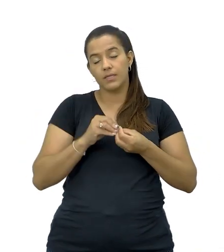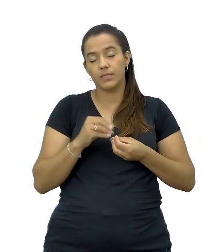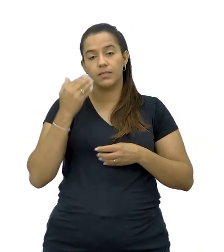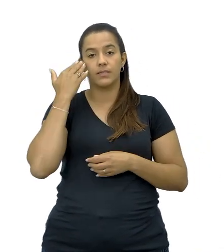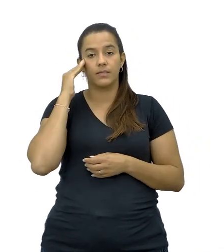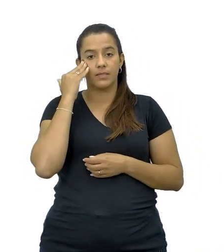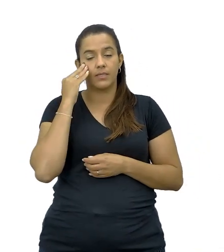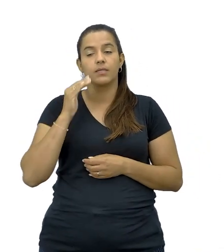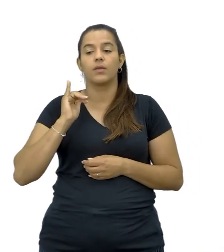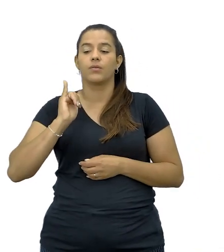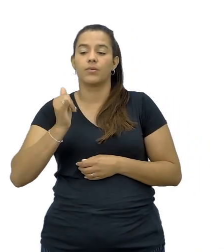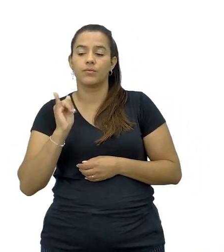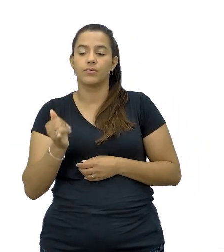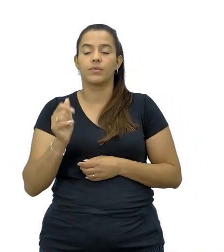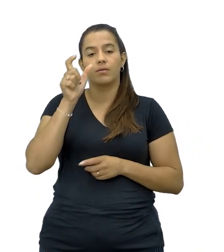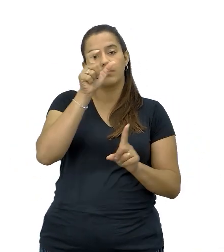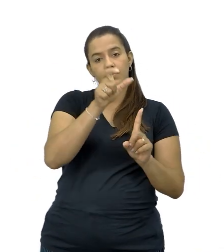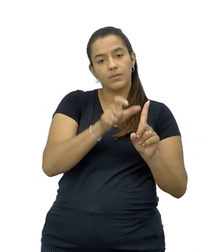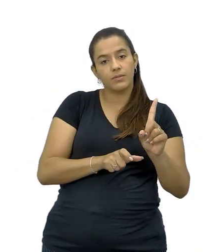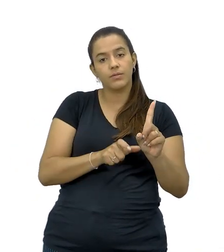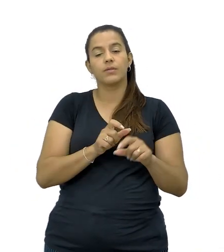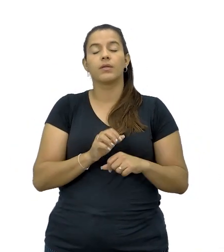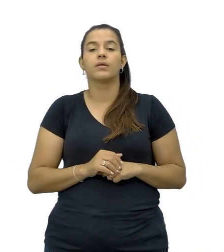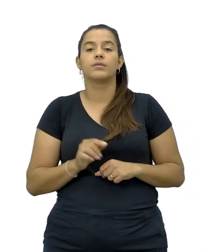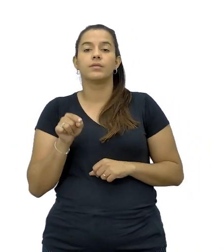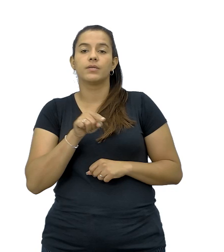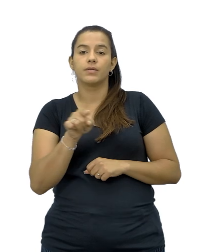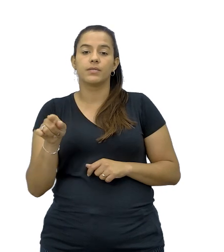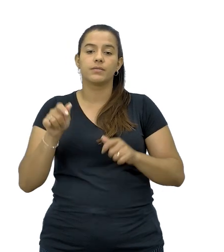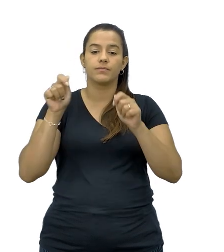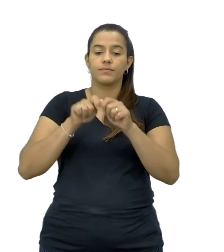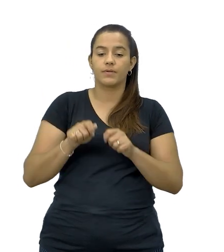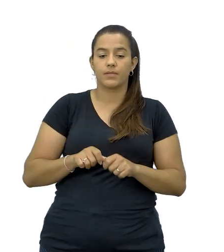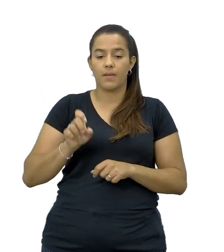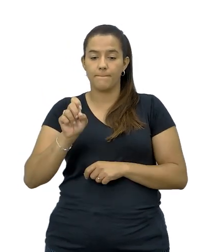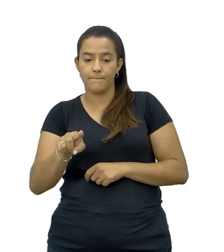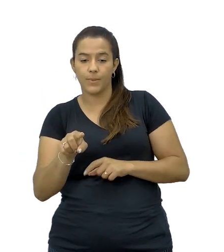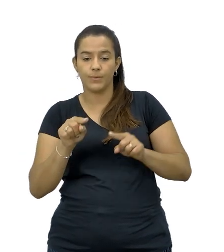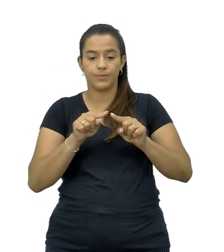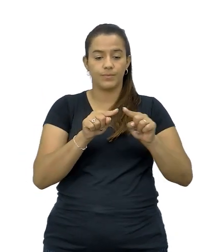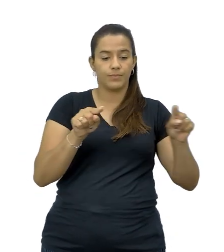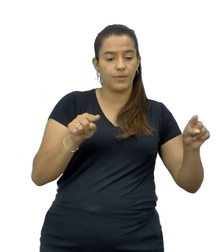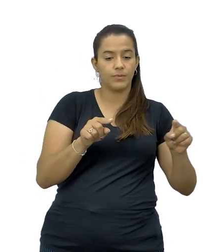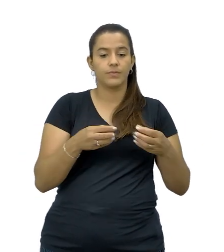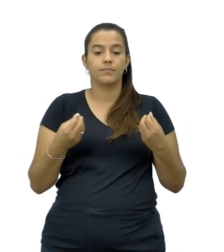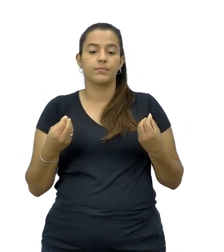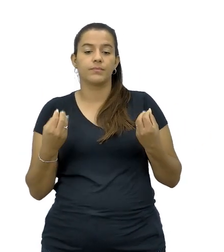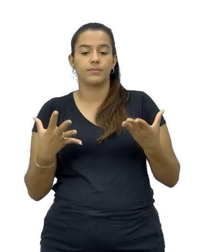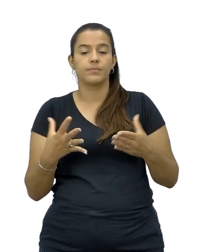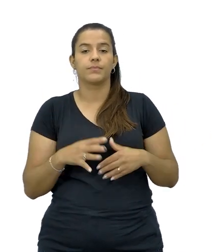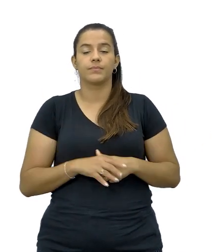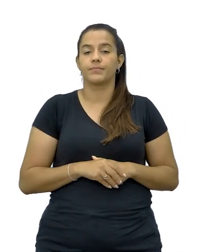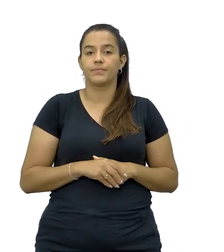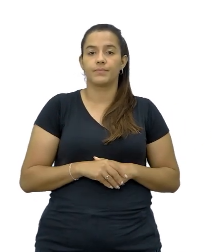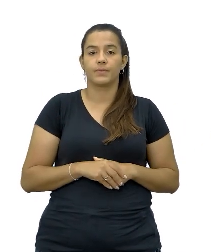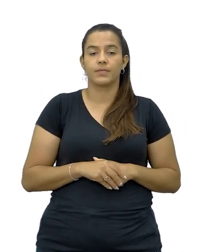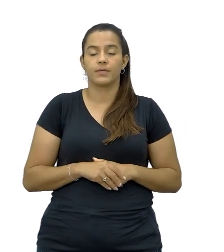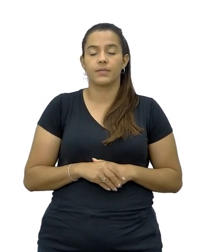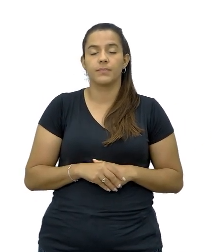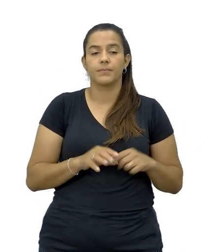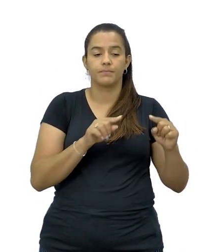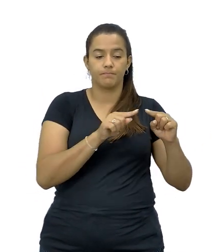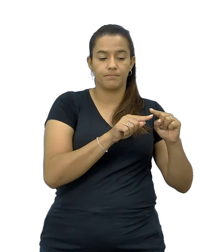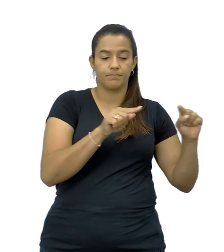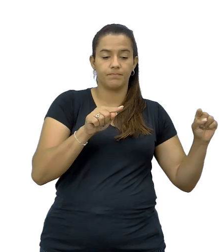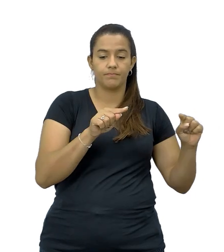é o papel do narrador, do personagem, qual é a função desse ponto, né? desculpa, dessa travessão, né, que